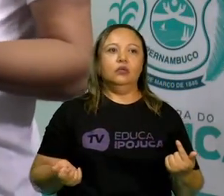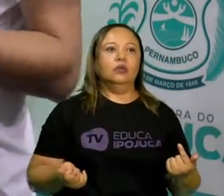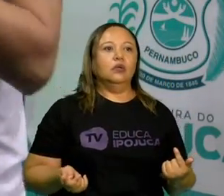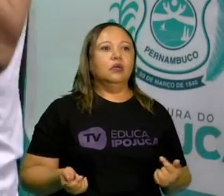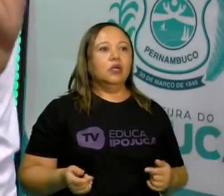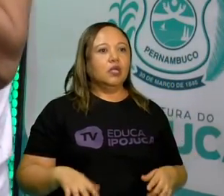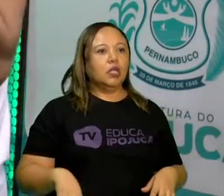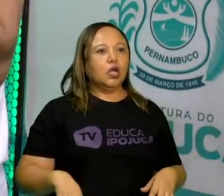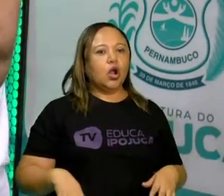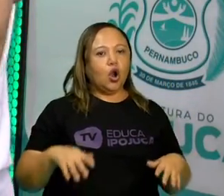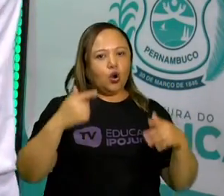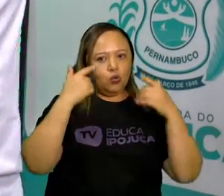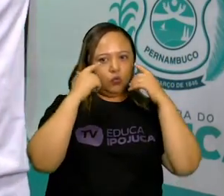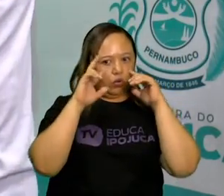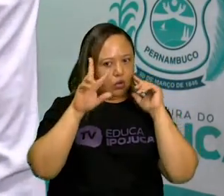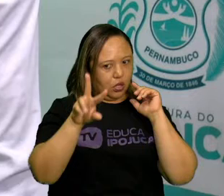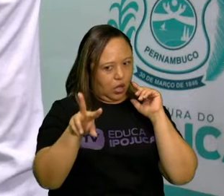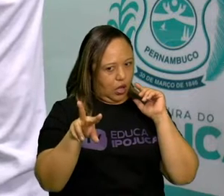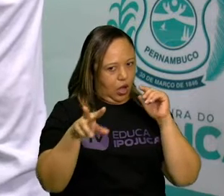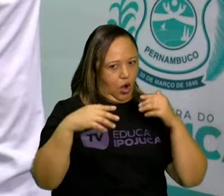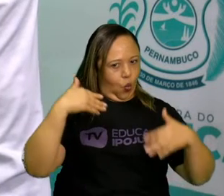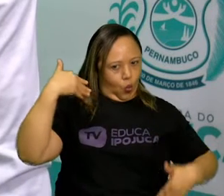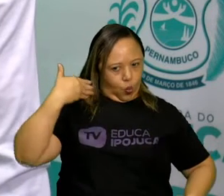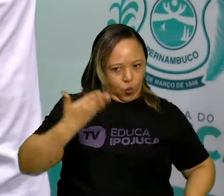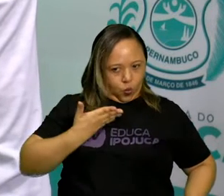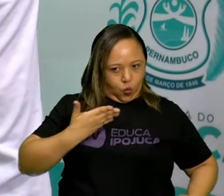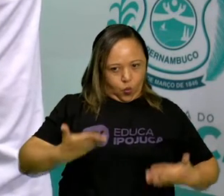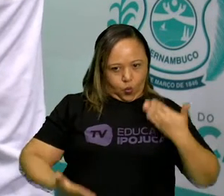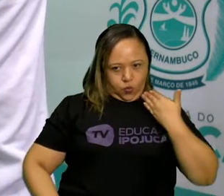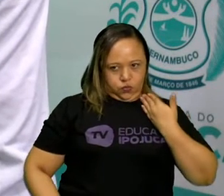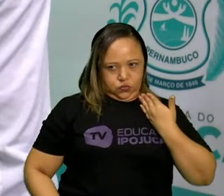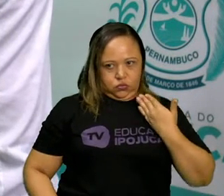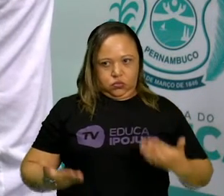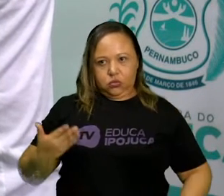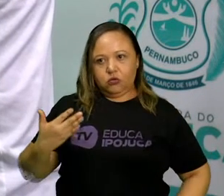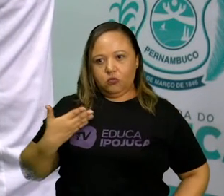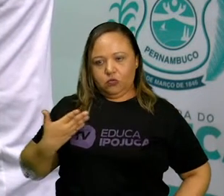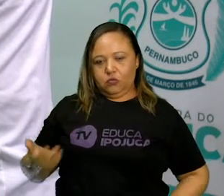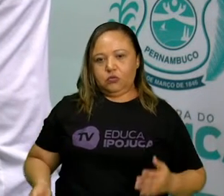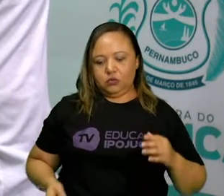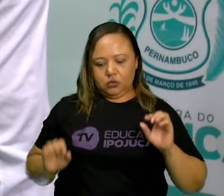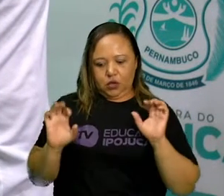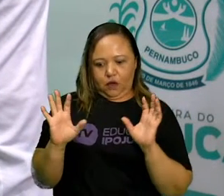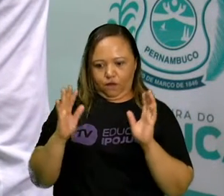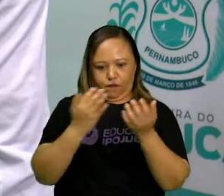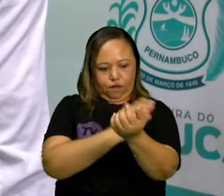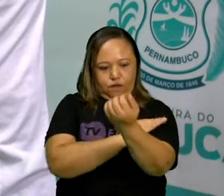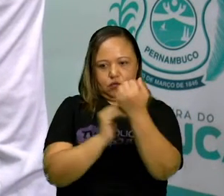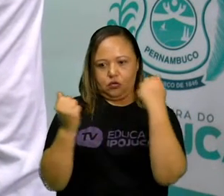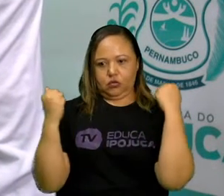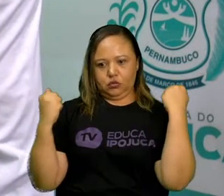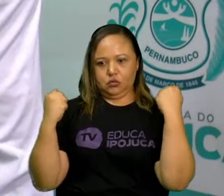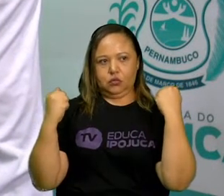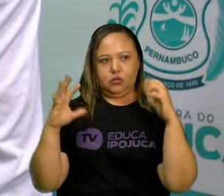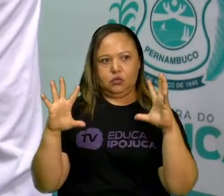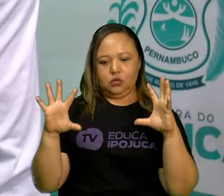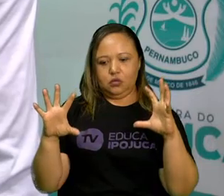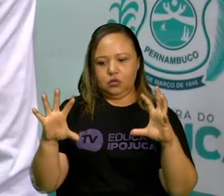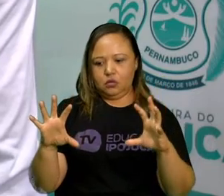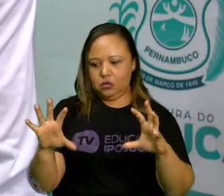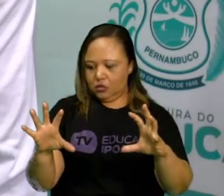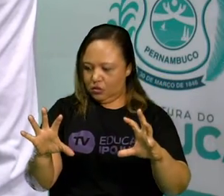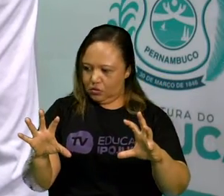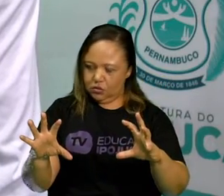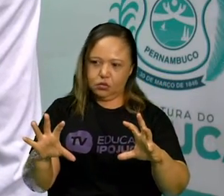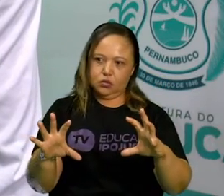essa verdade que você traz para olhar para o corpo quando você faz a força aqui Ah entendi que